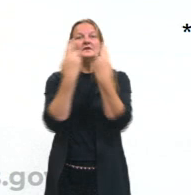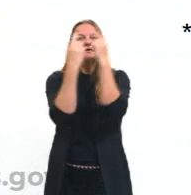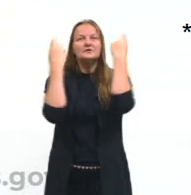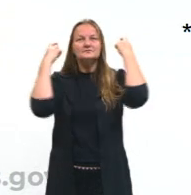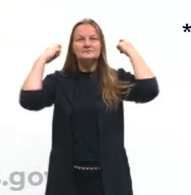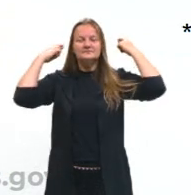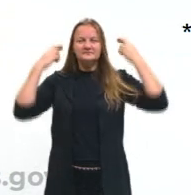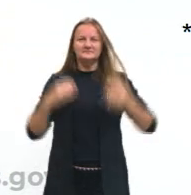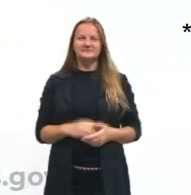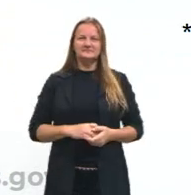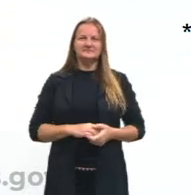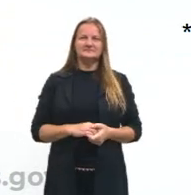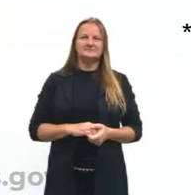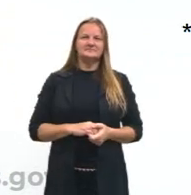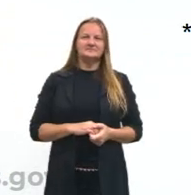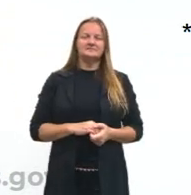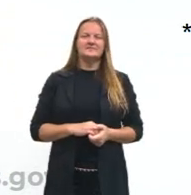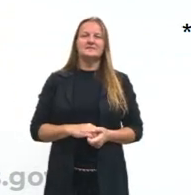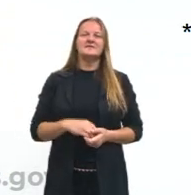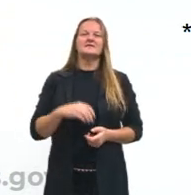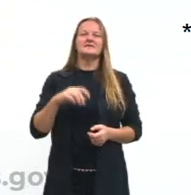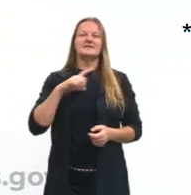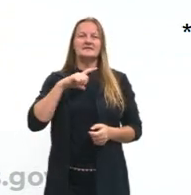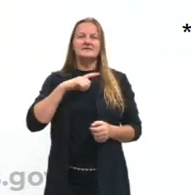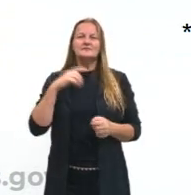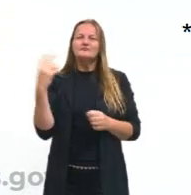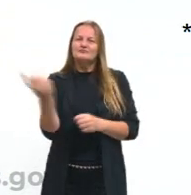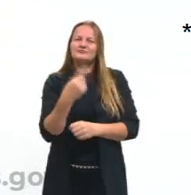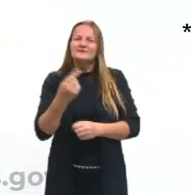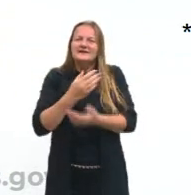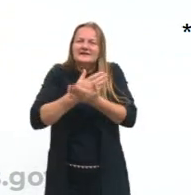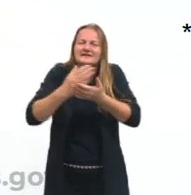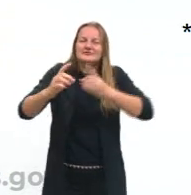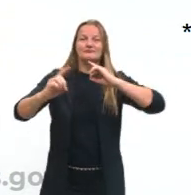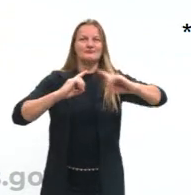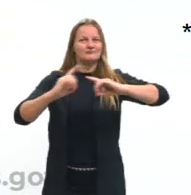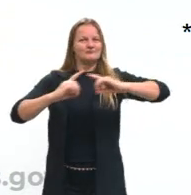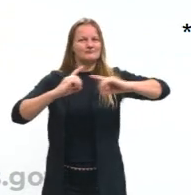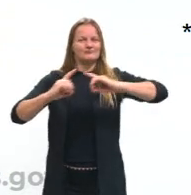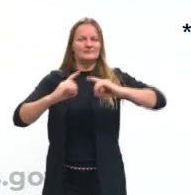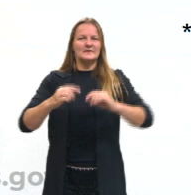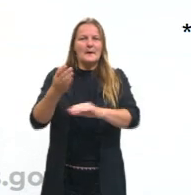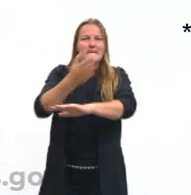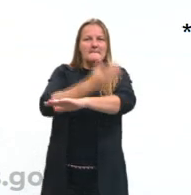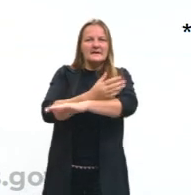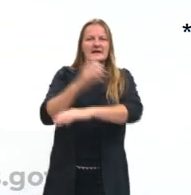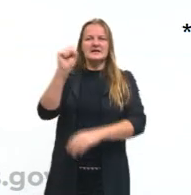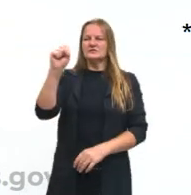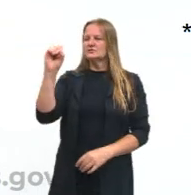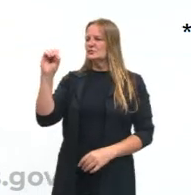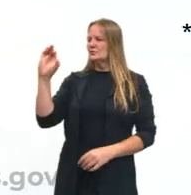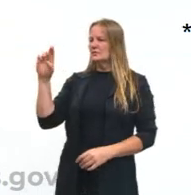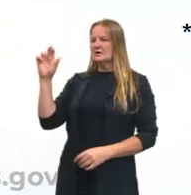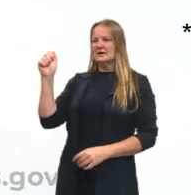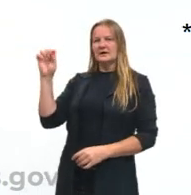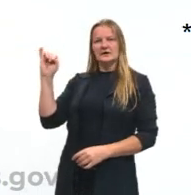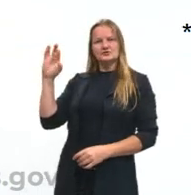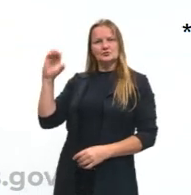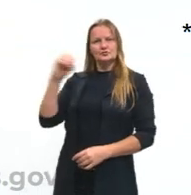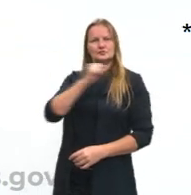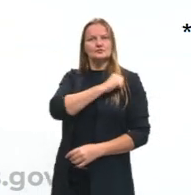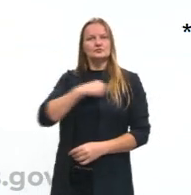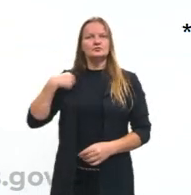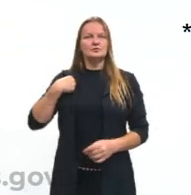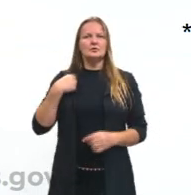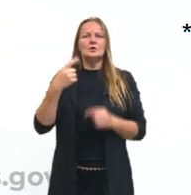Grécia e a nós vamos hoje começar a discutir esses pré-socráticos nessa surgir na região